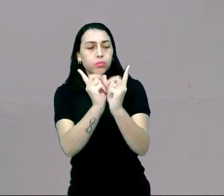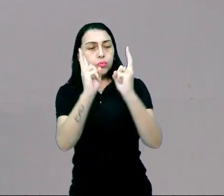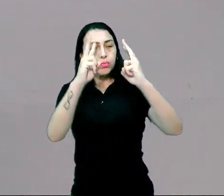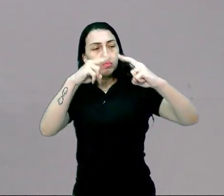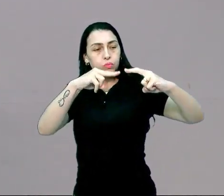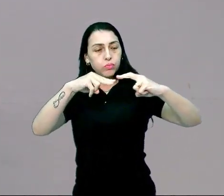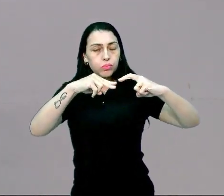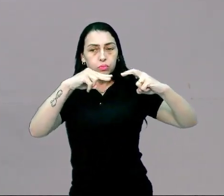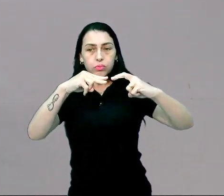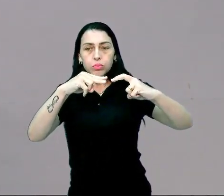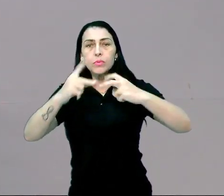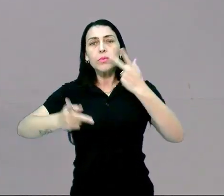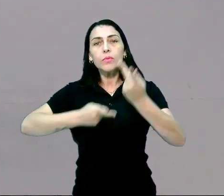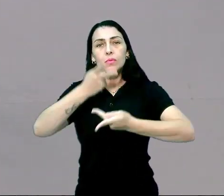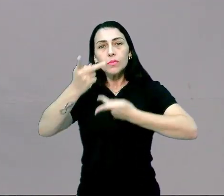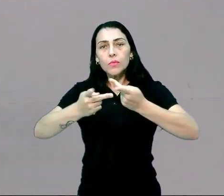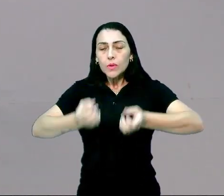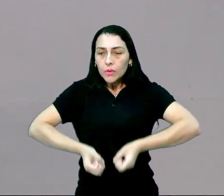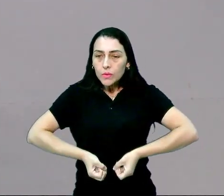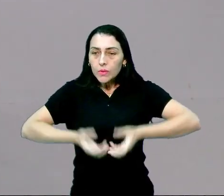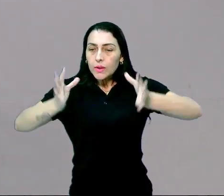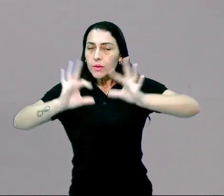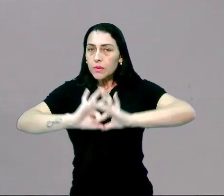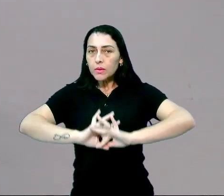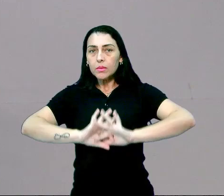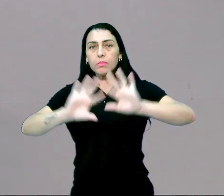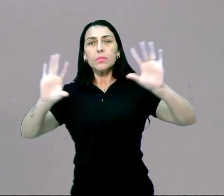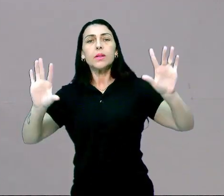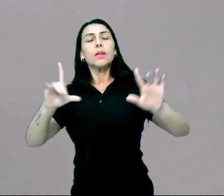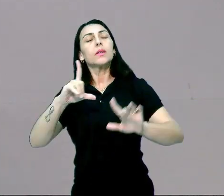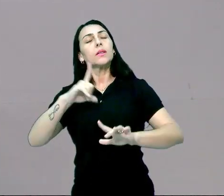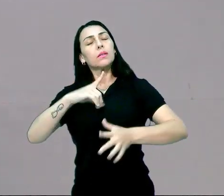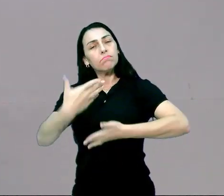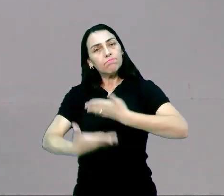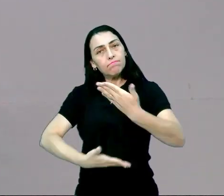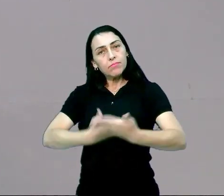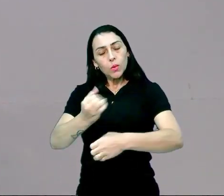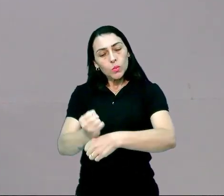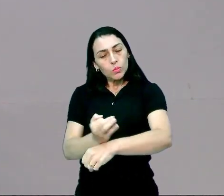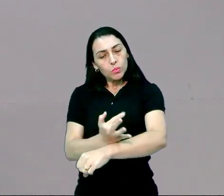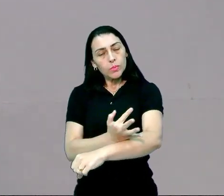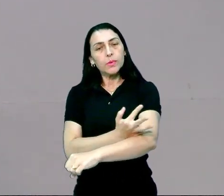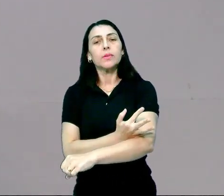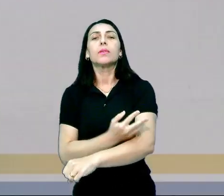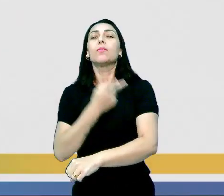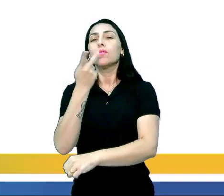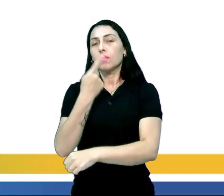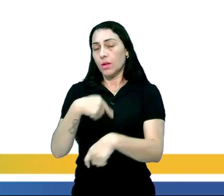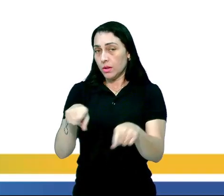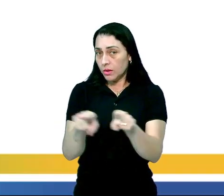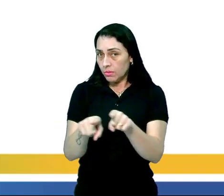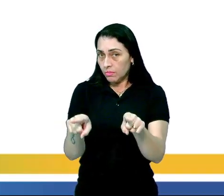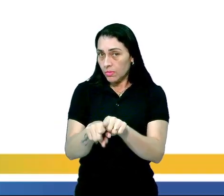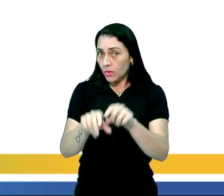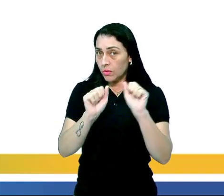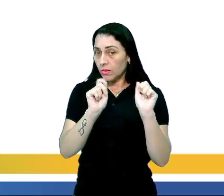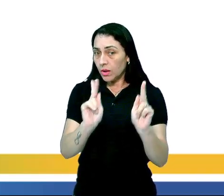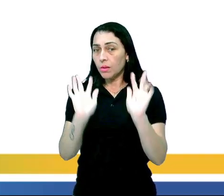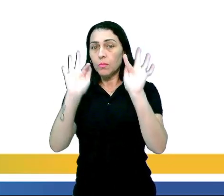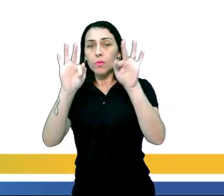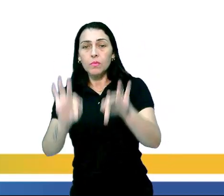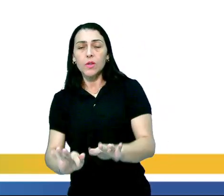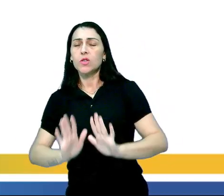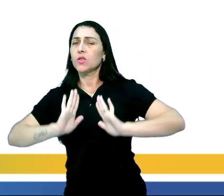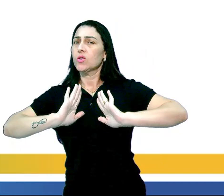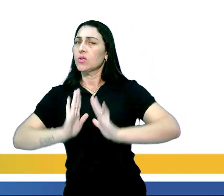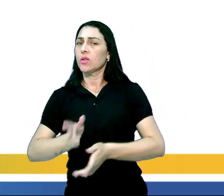esse sentido de falar, de se expressar, de se libertar, vai ter correlação com a emoção e a emoção fala, beleza? E por fim, a gente